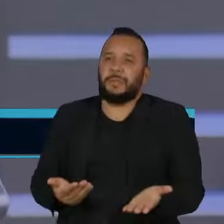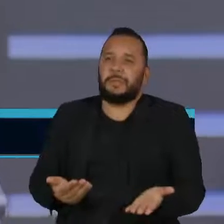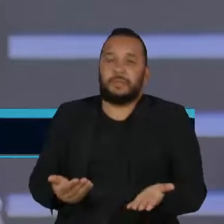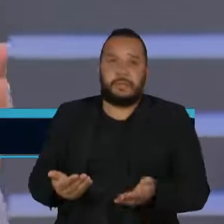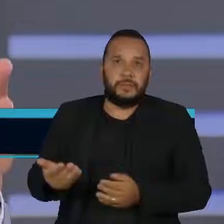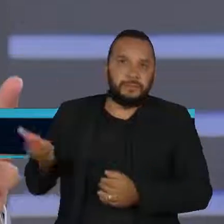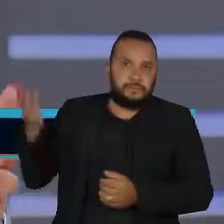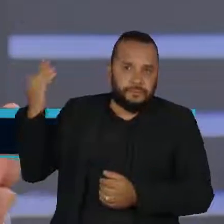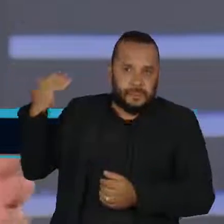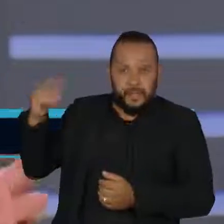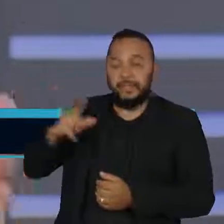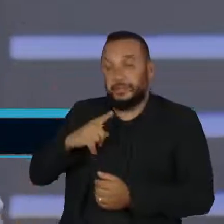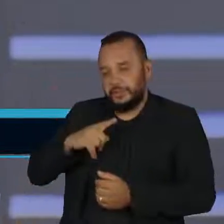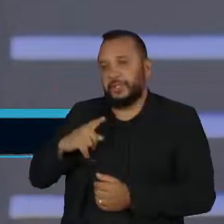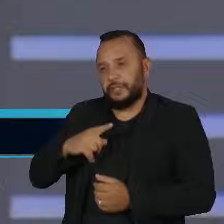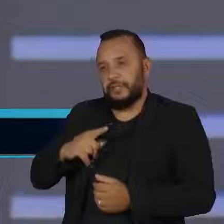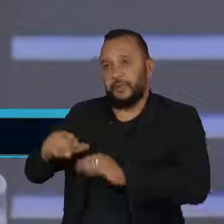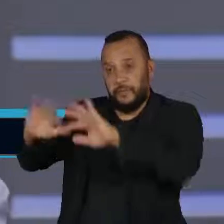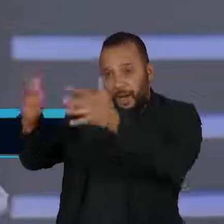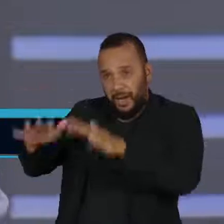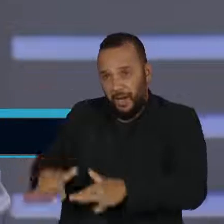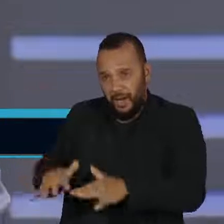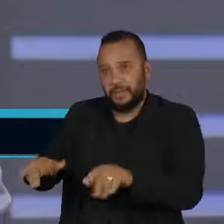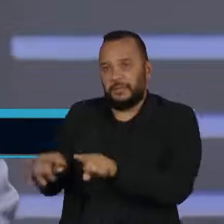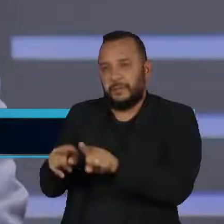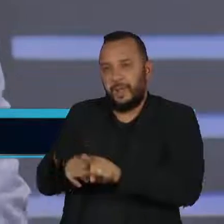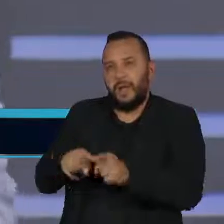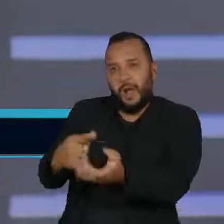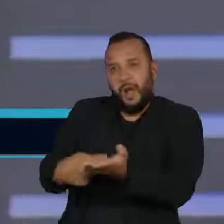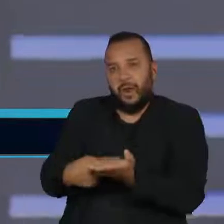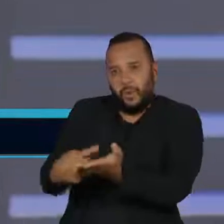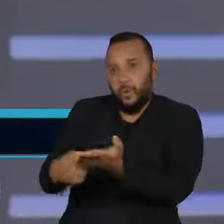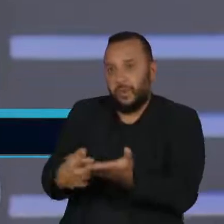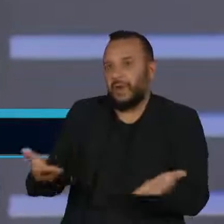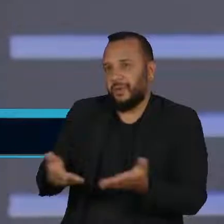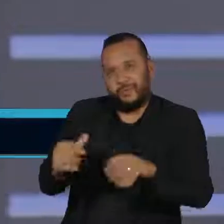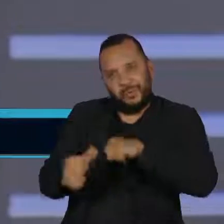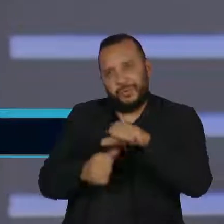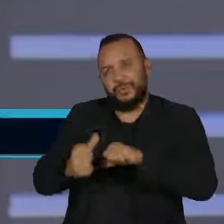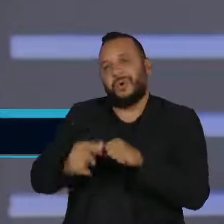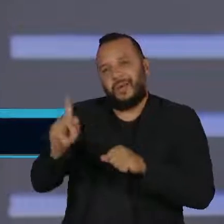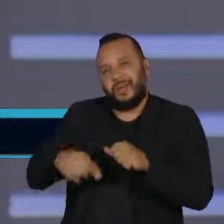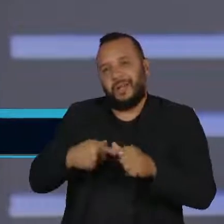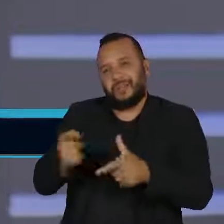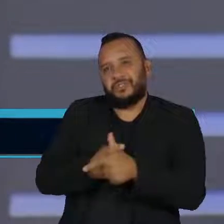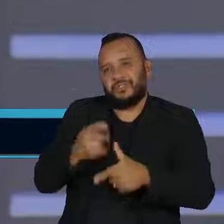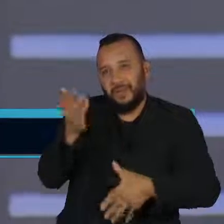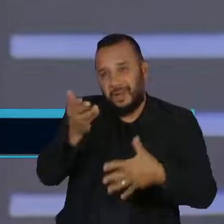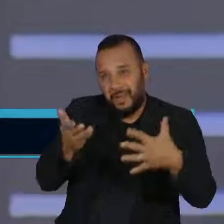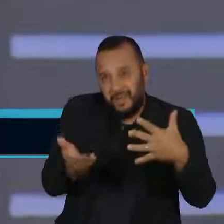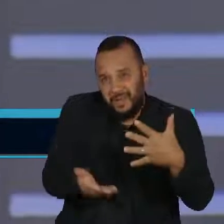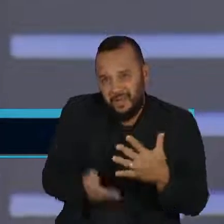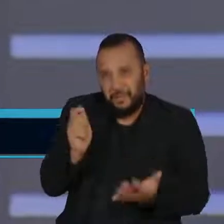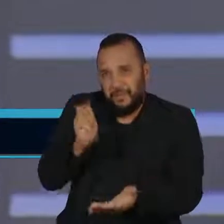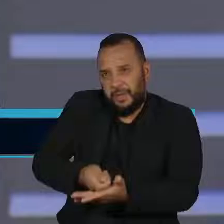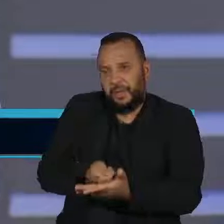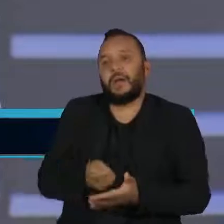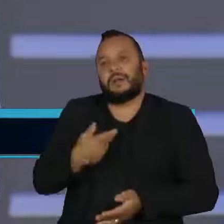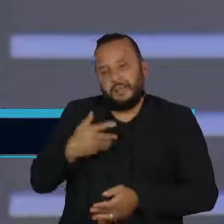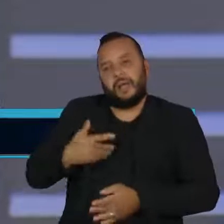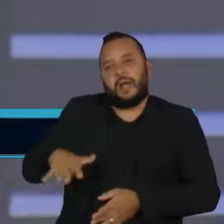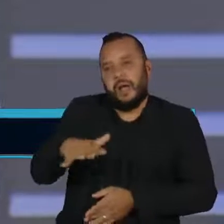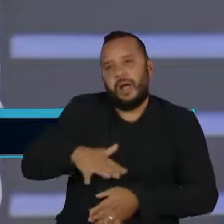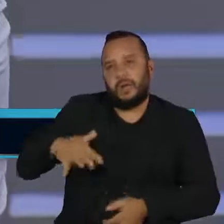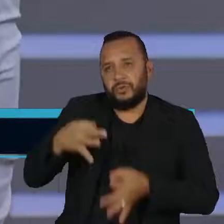antigamente era falência concordata e passou a recuperação judicial, não é? O judiciário tem contribuído muito para melhorar e